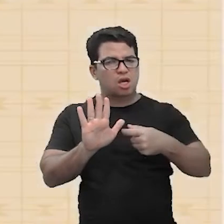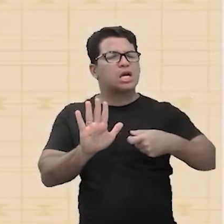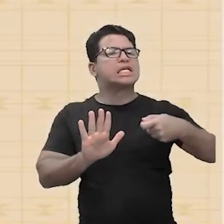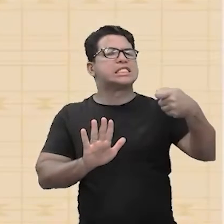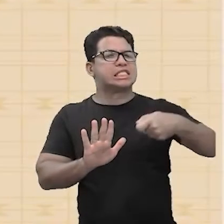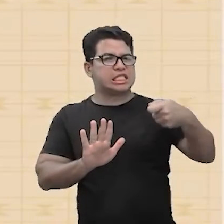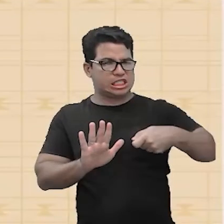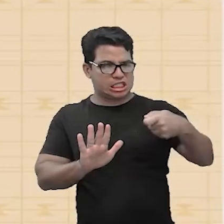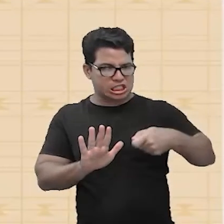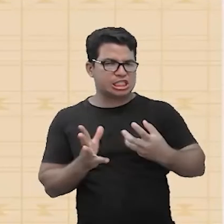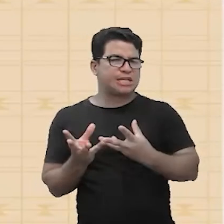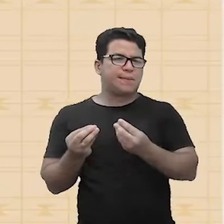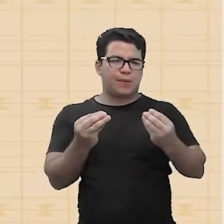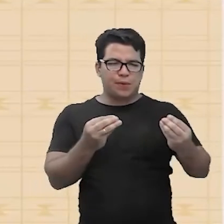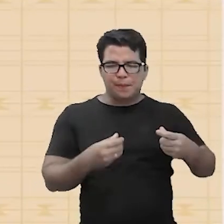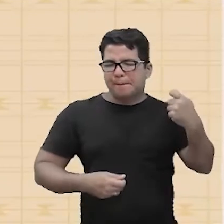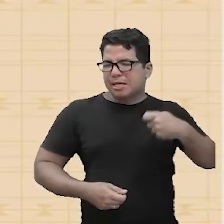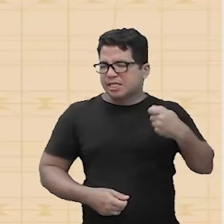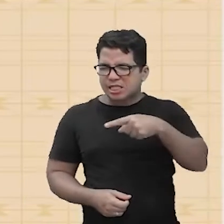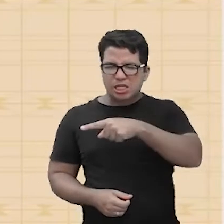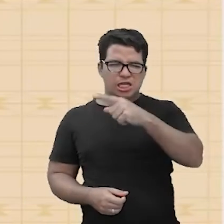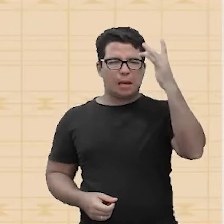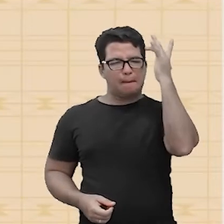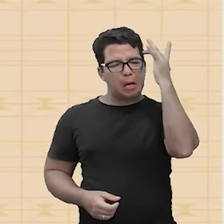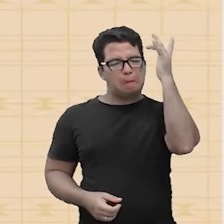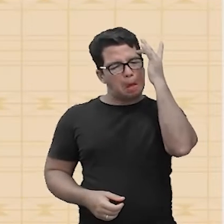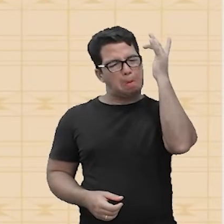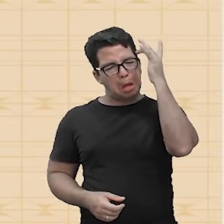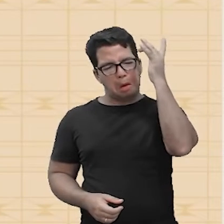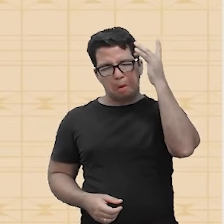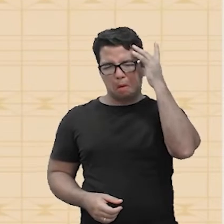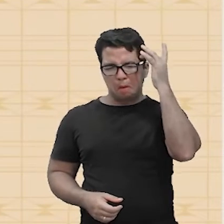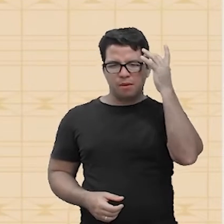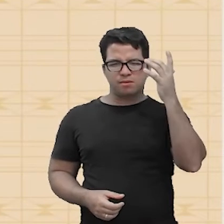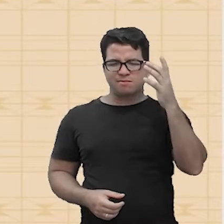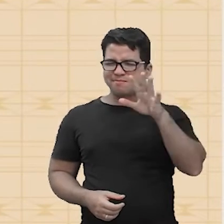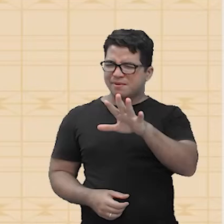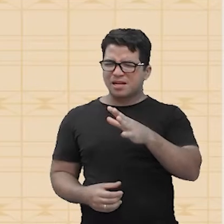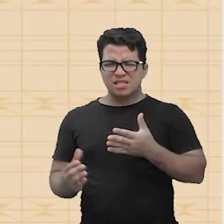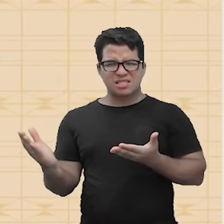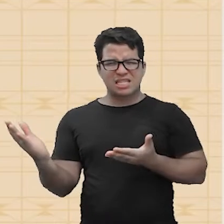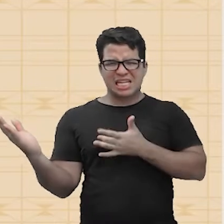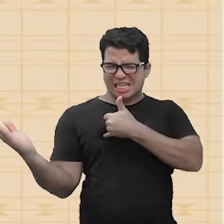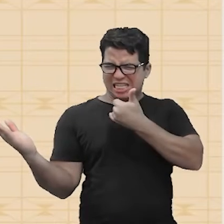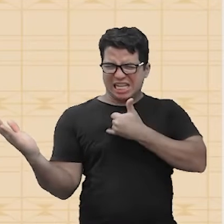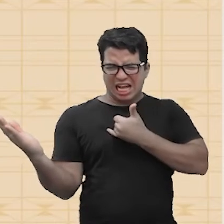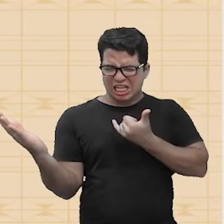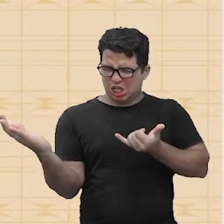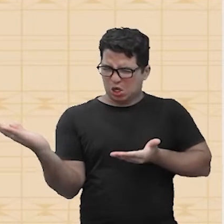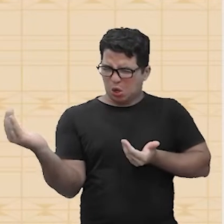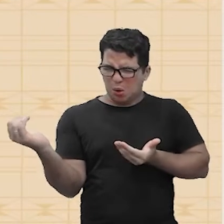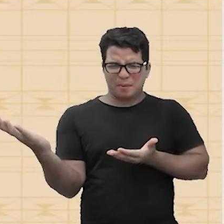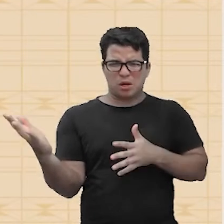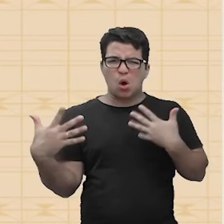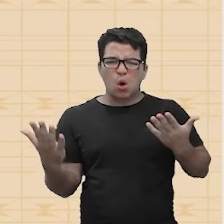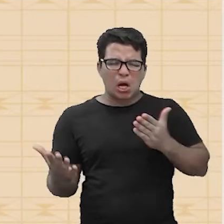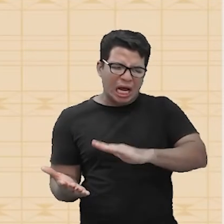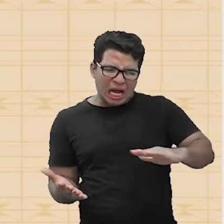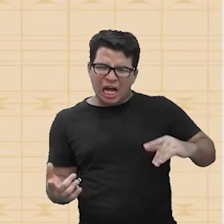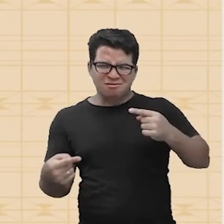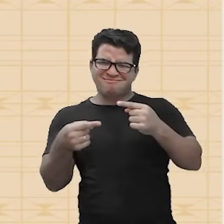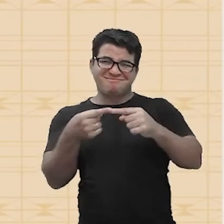uma certa maturidade, muitas vezes onde a idade não está muito propícia ainda, 10 anos, né, ainda era um